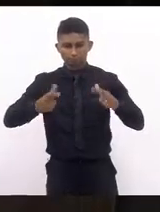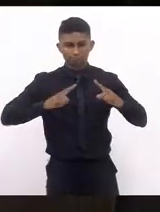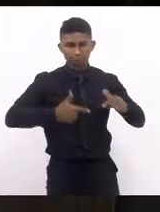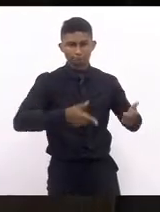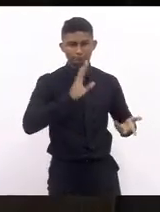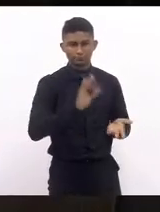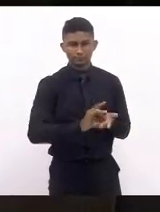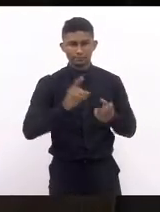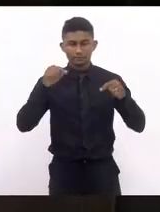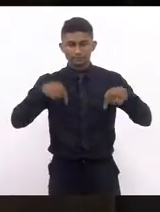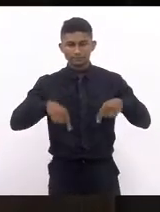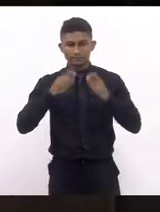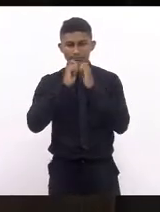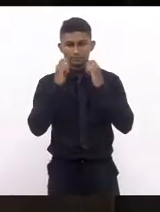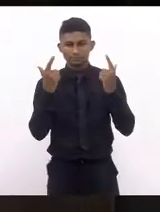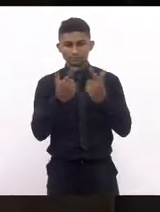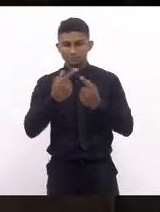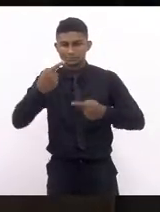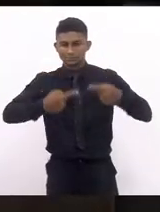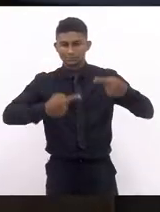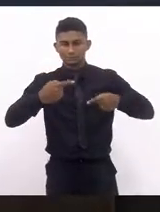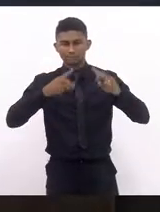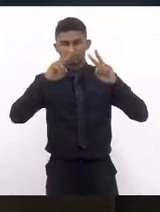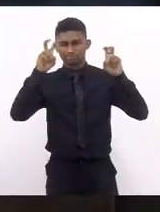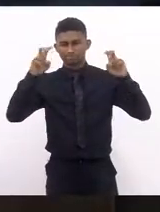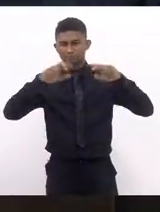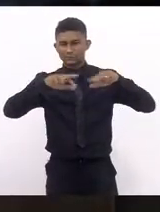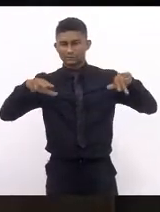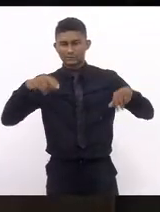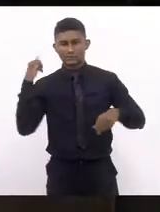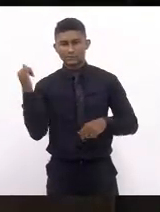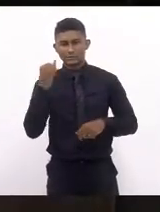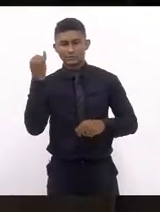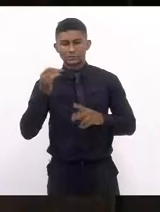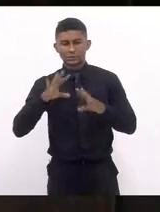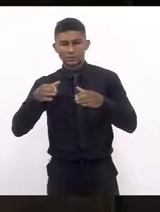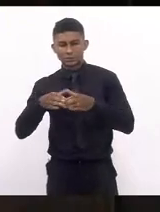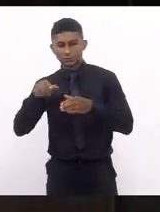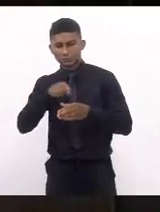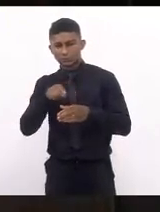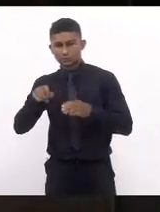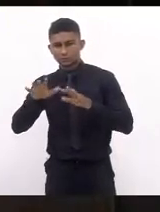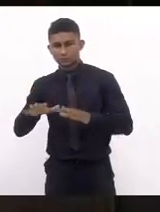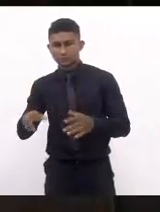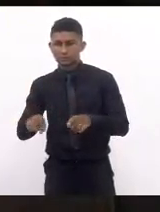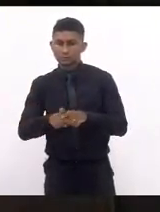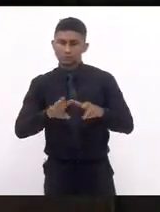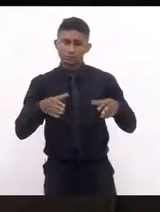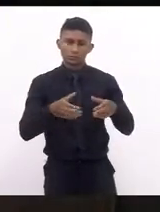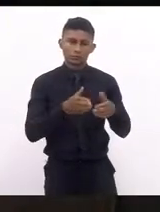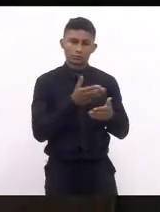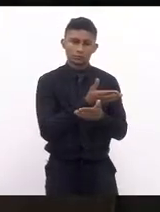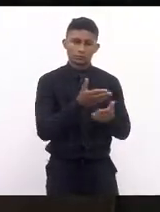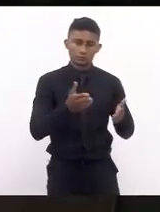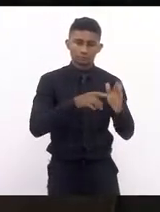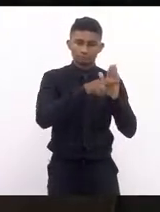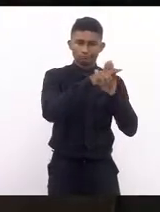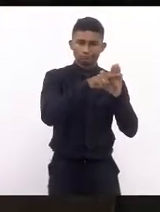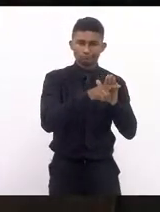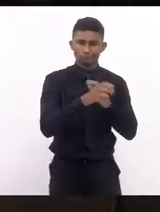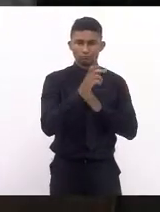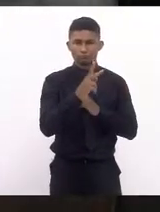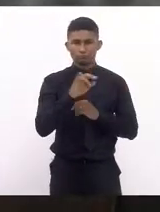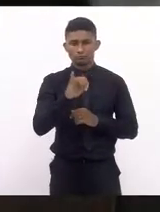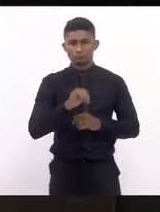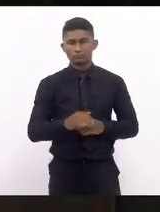a casa colocou em debate temas importantes seja por meio das comissões permanentes ou de comissões parlamentares de inquérito